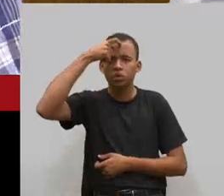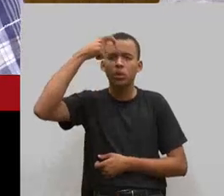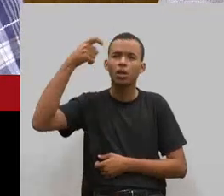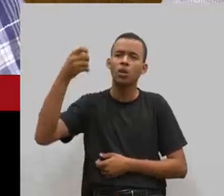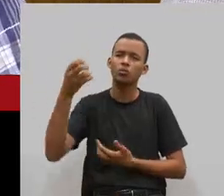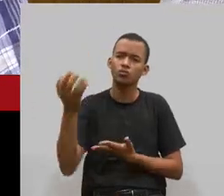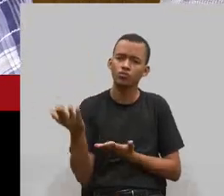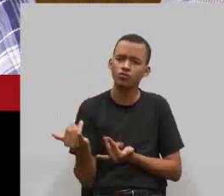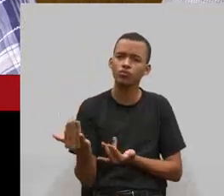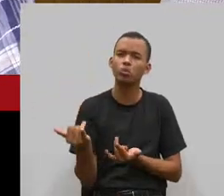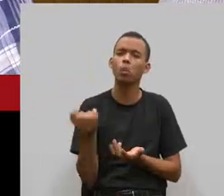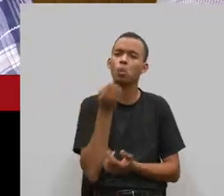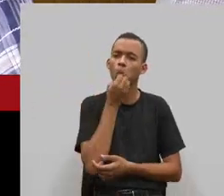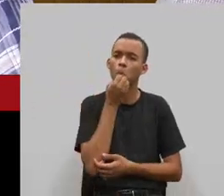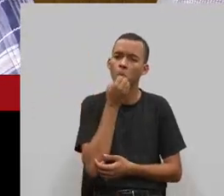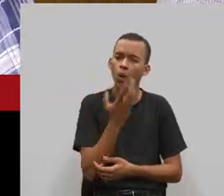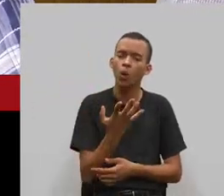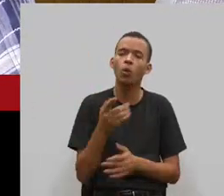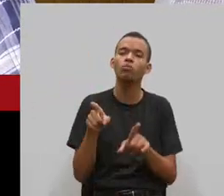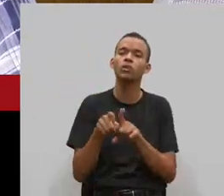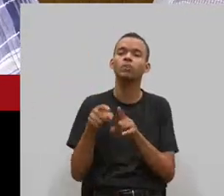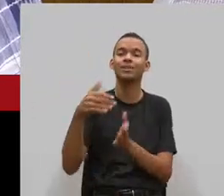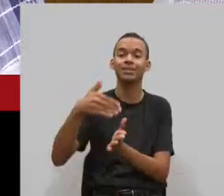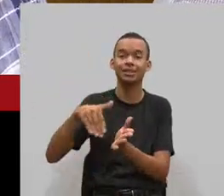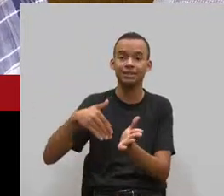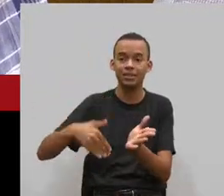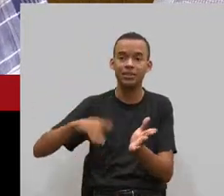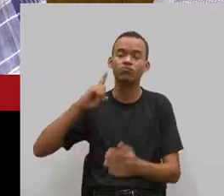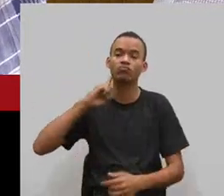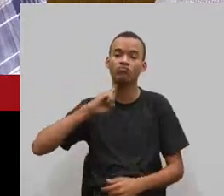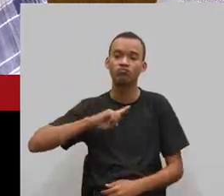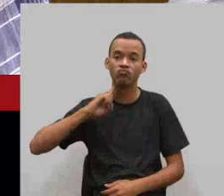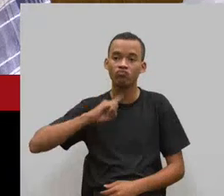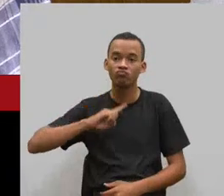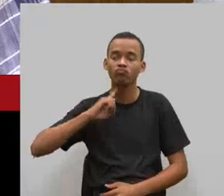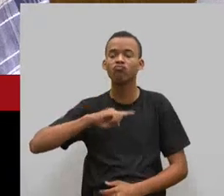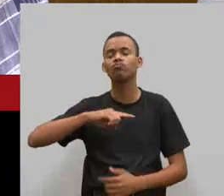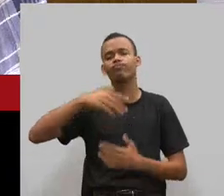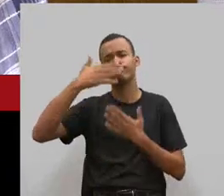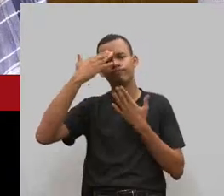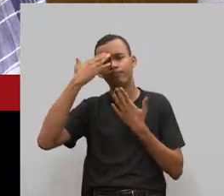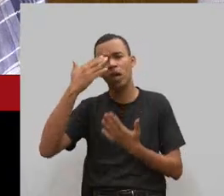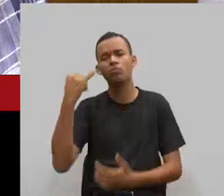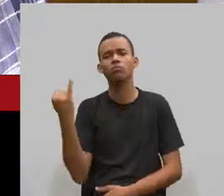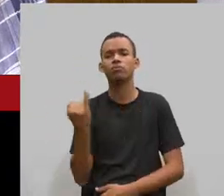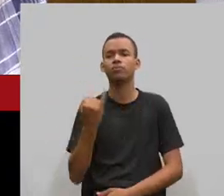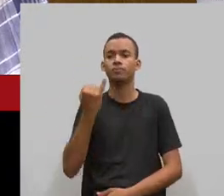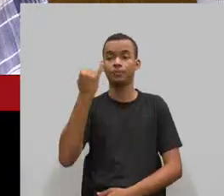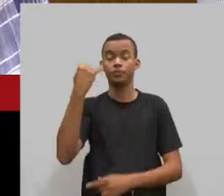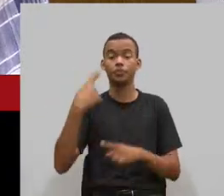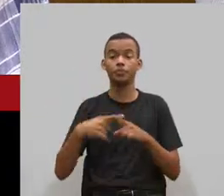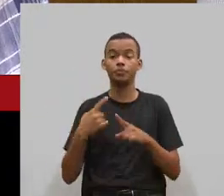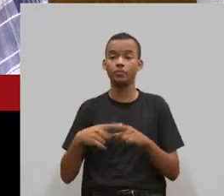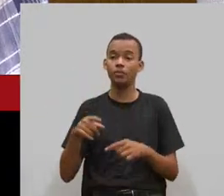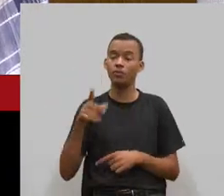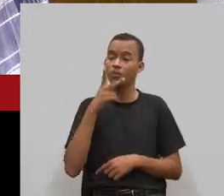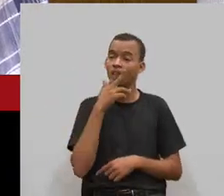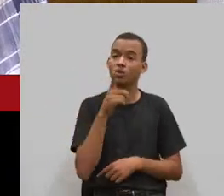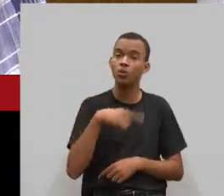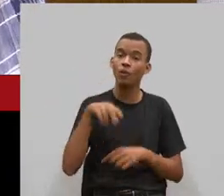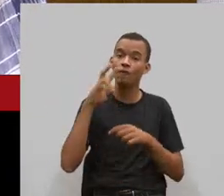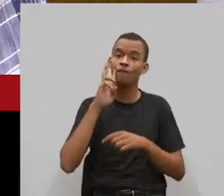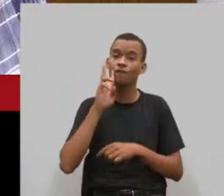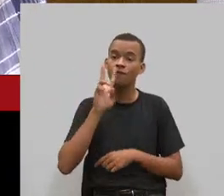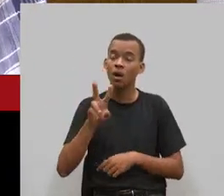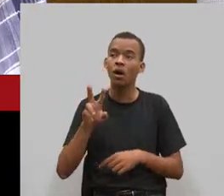secretário do estado e isso para nós é muito importante a gente vê ressur né